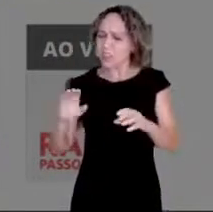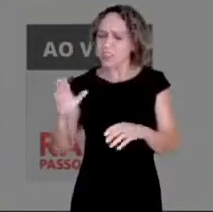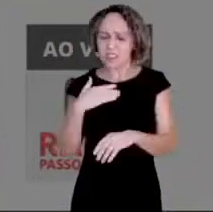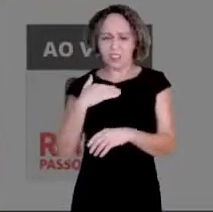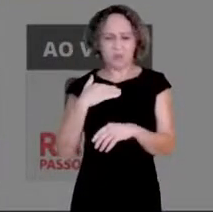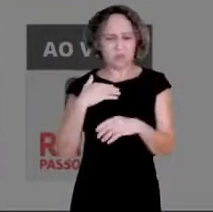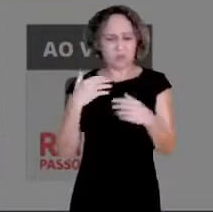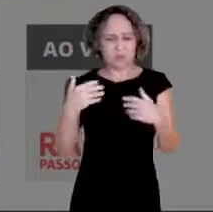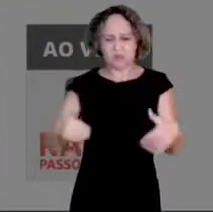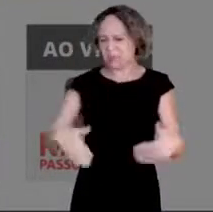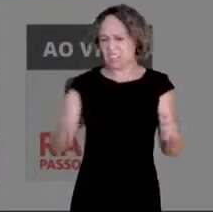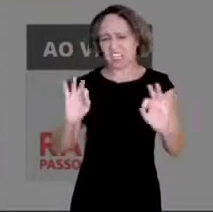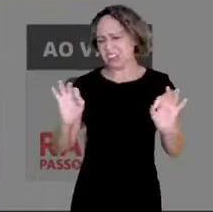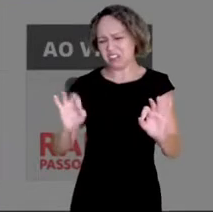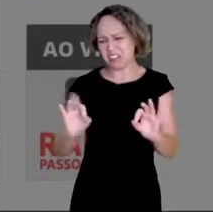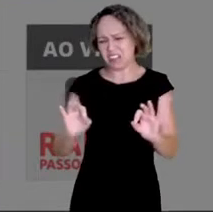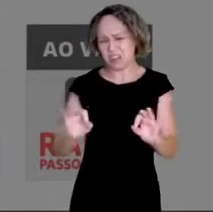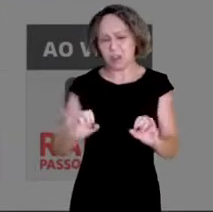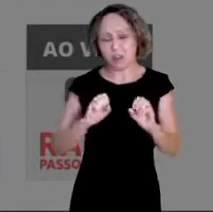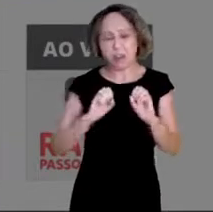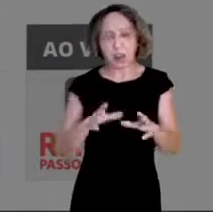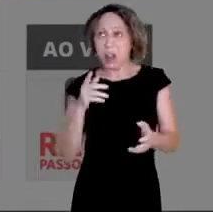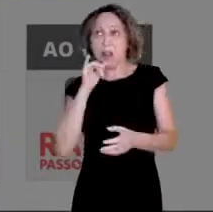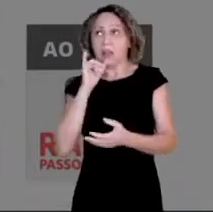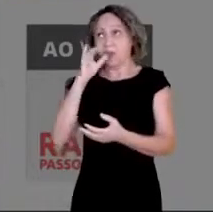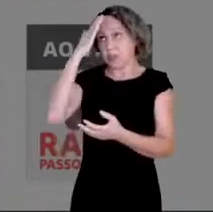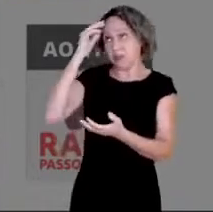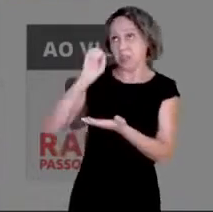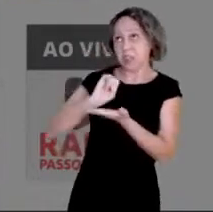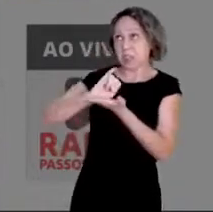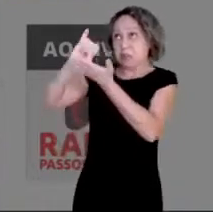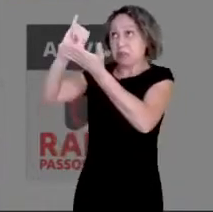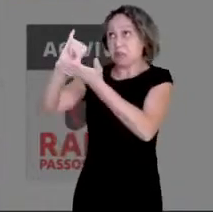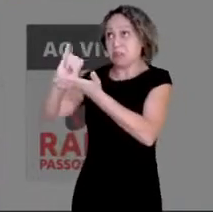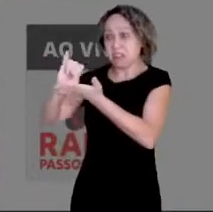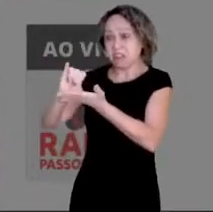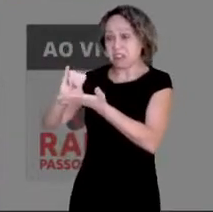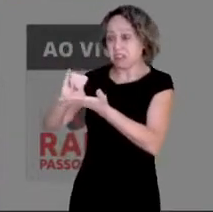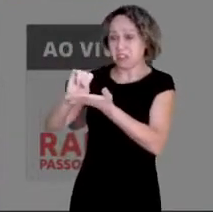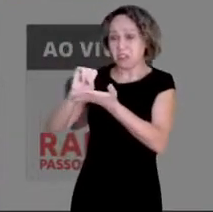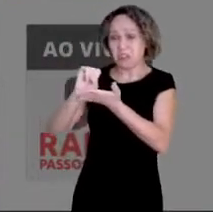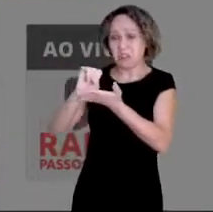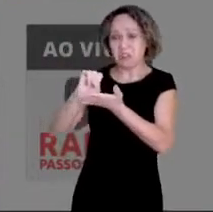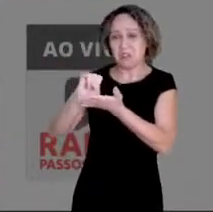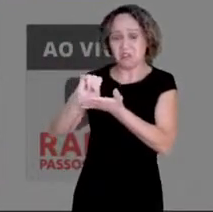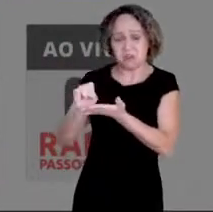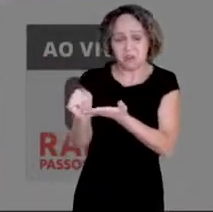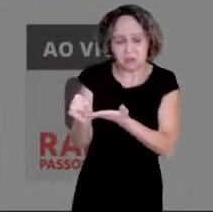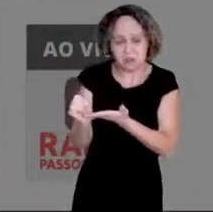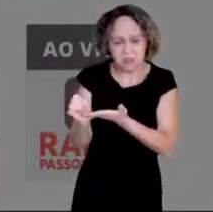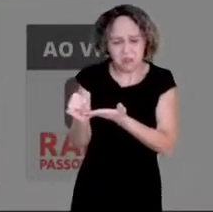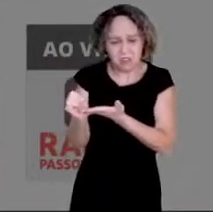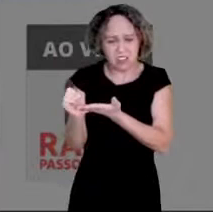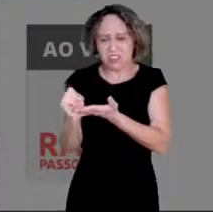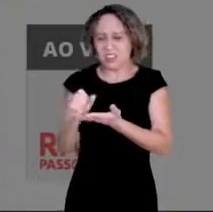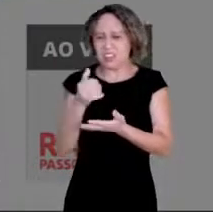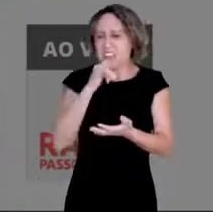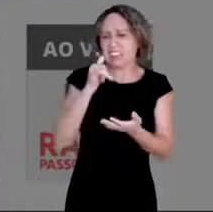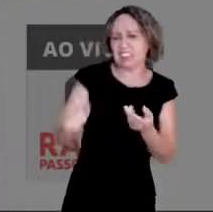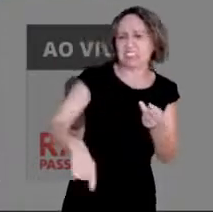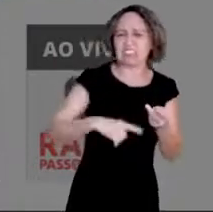em Minas Gerais foi em Cássia, né? Pelo menos publicamente foi aqui em Cássia, inaugurando a primeira usina de